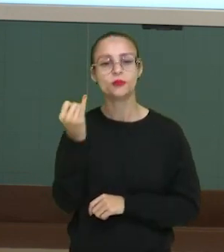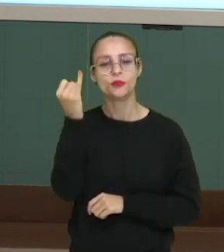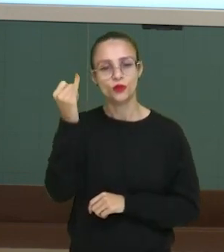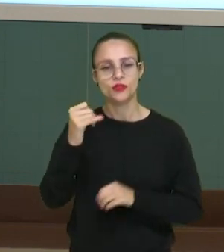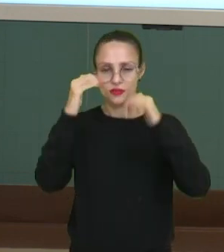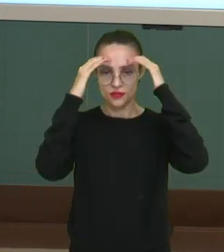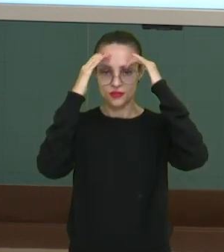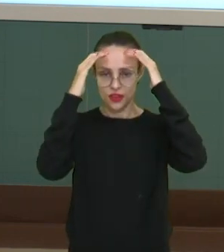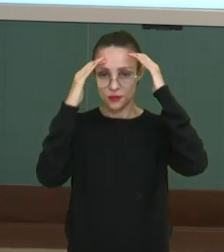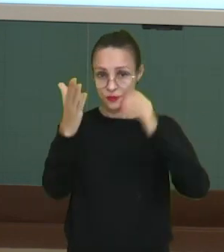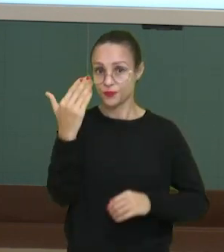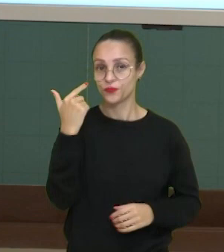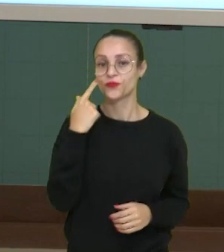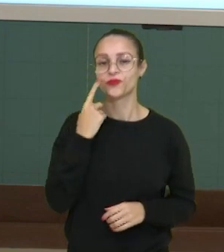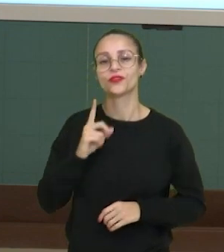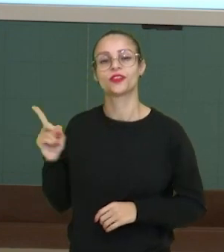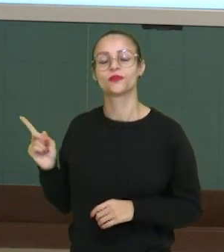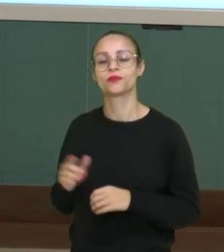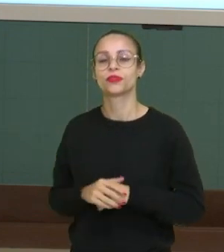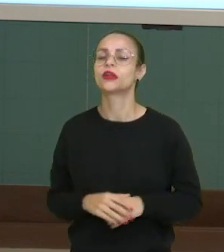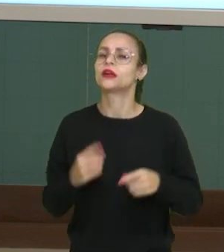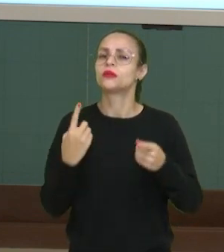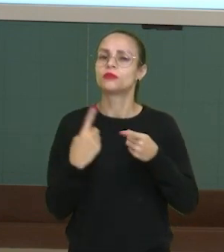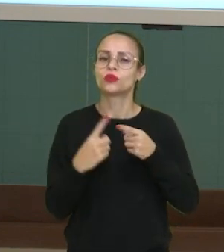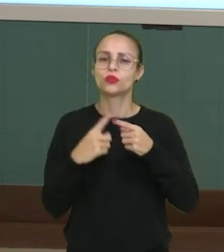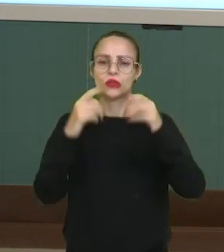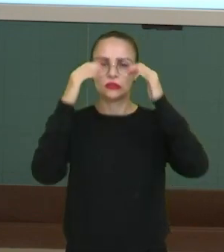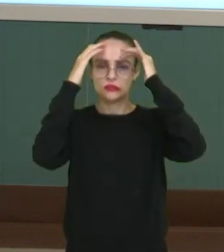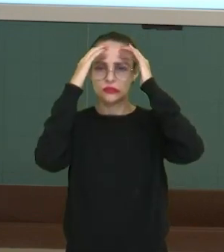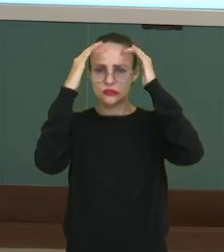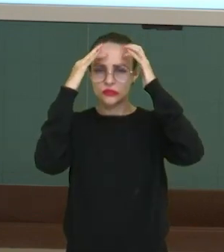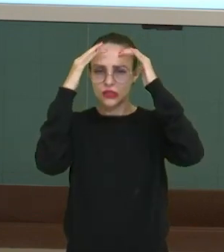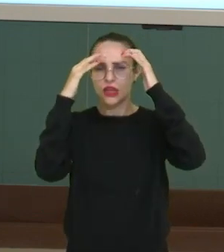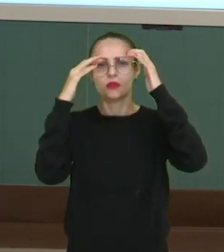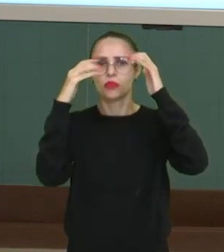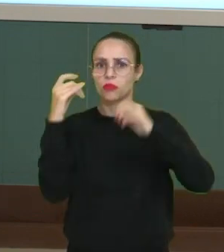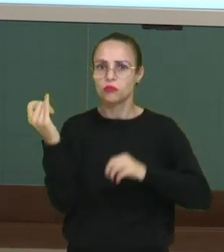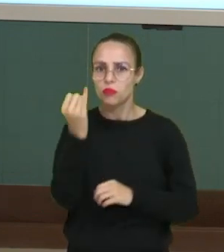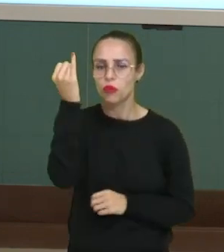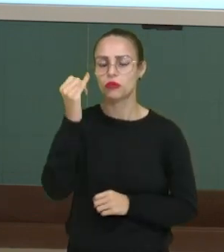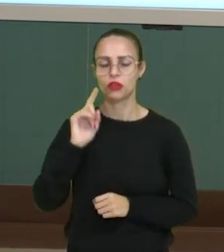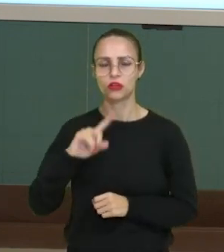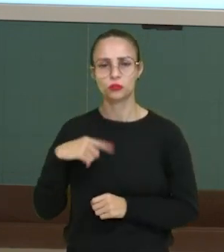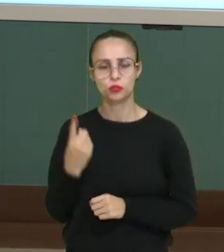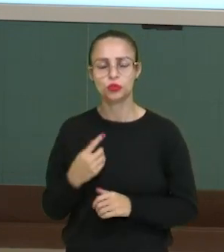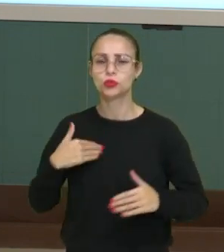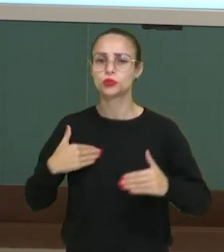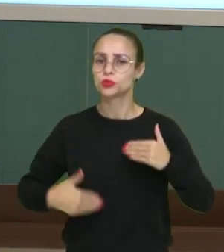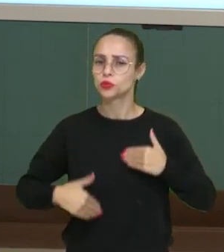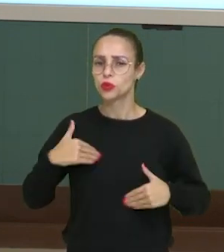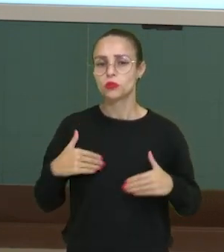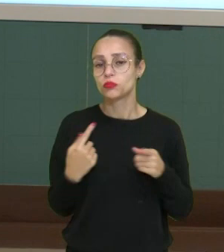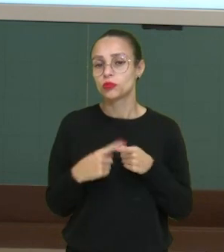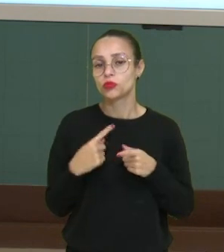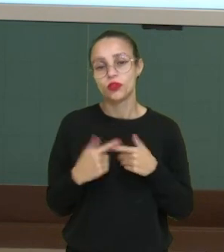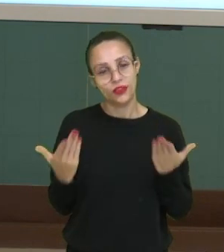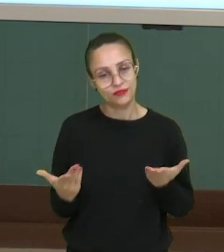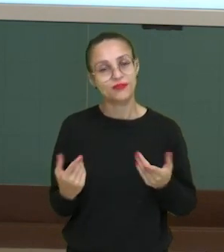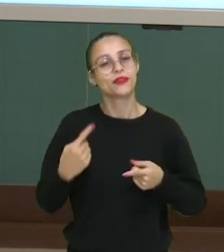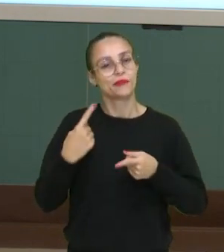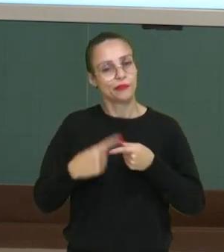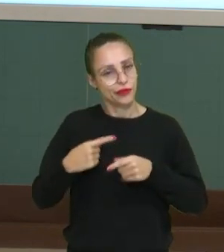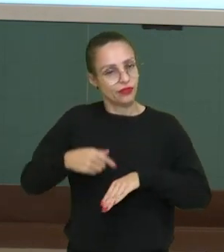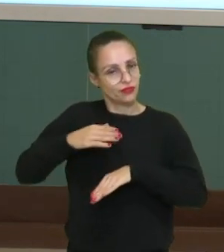Vamos dar uma olhadinha? Por que o cérebro então é tão importante para o nosso organismo? Porque ele é responsável